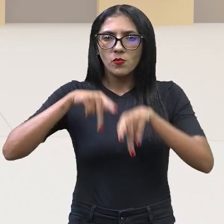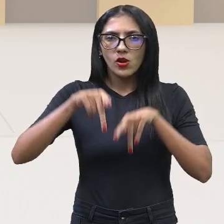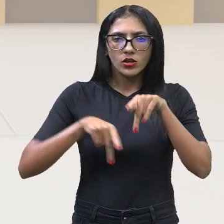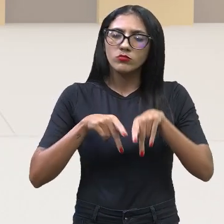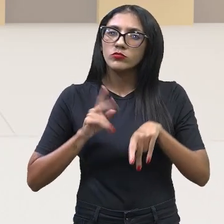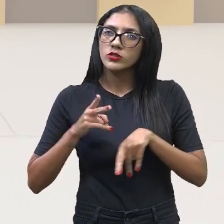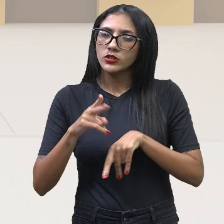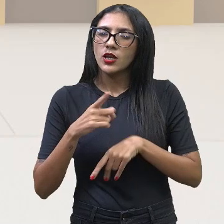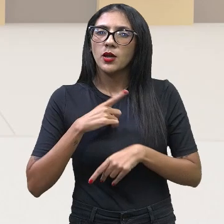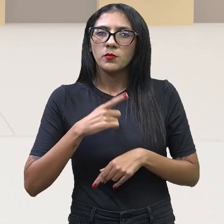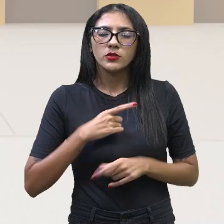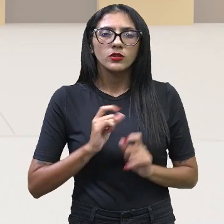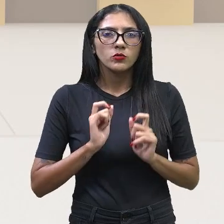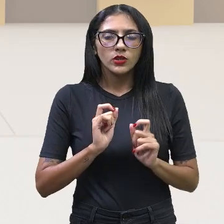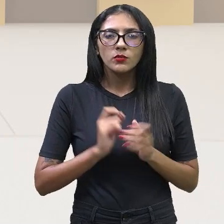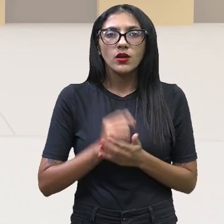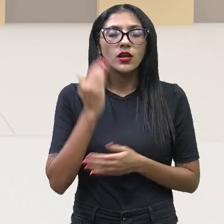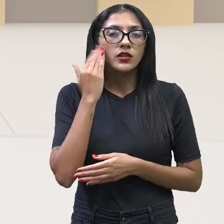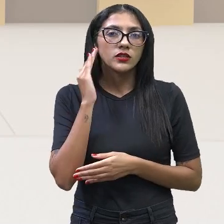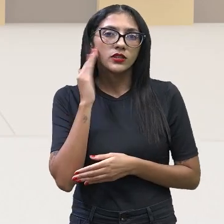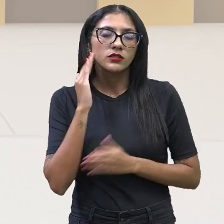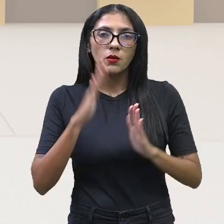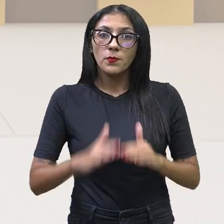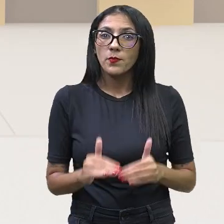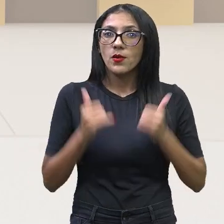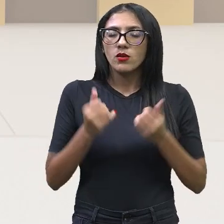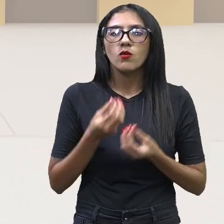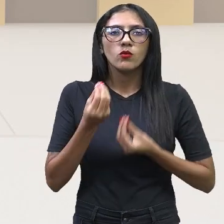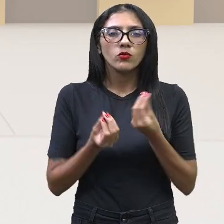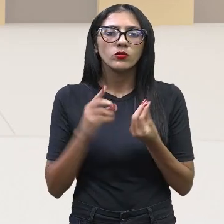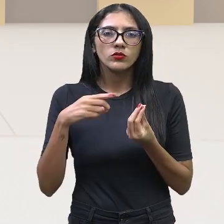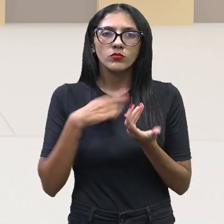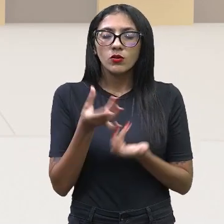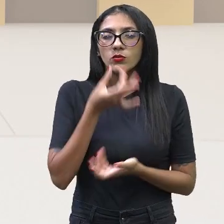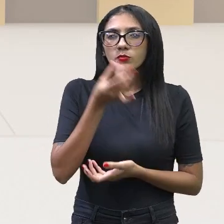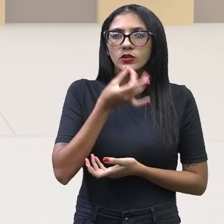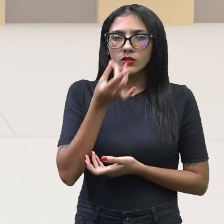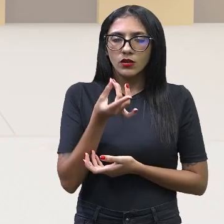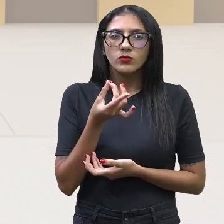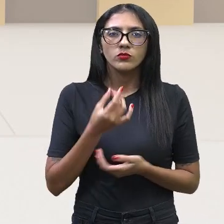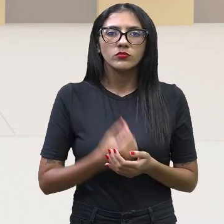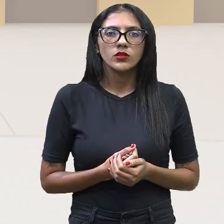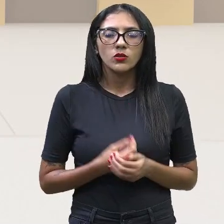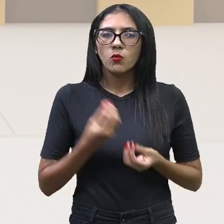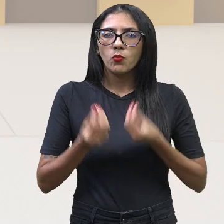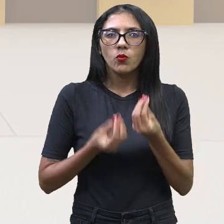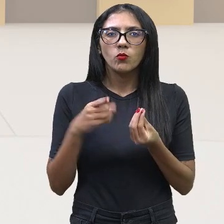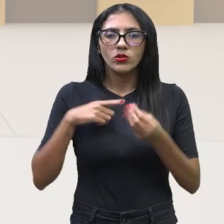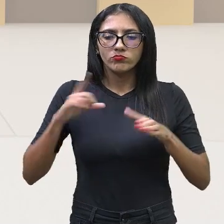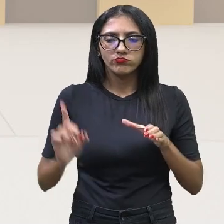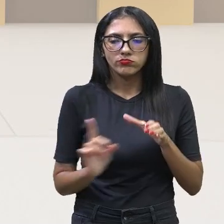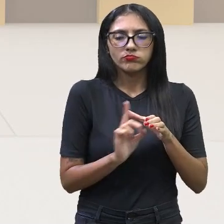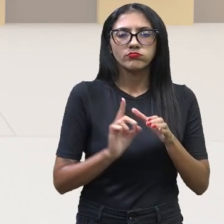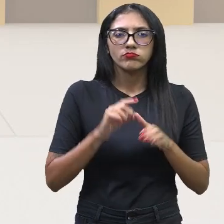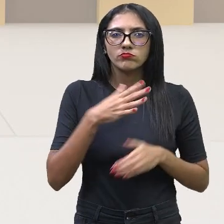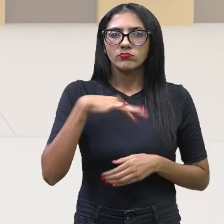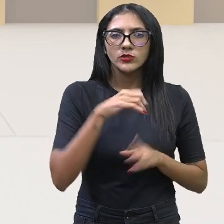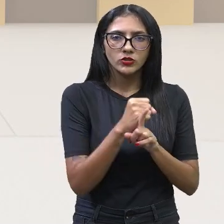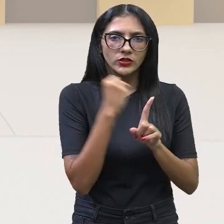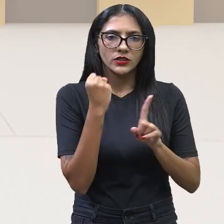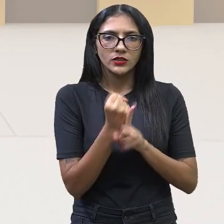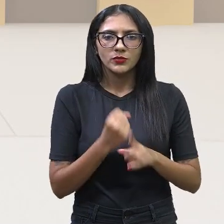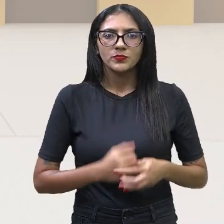que dar lugar para entender cada vez melhor o posicionamento deles e o lugar deles na sociedade. Bom, recorra